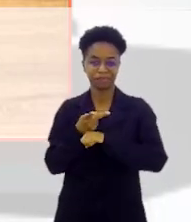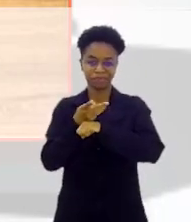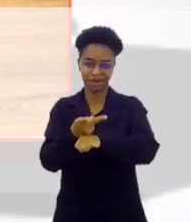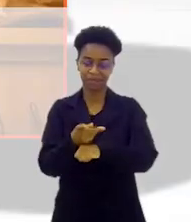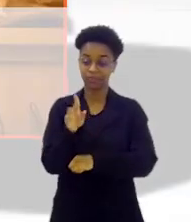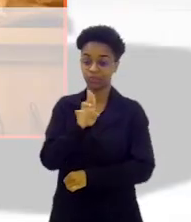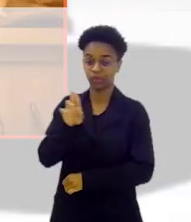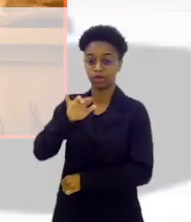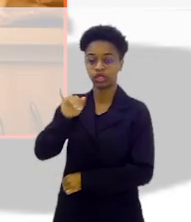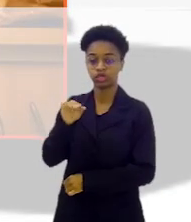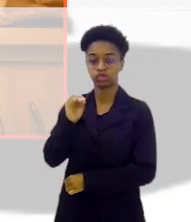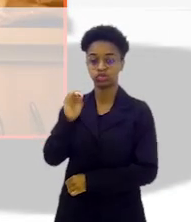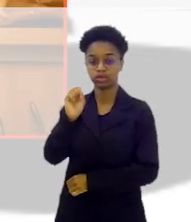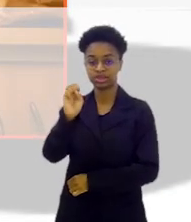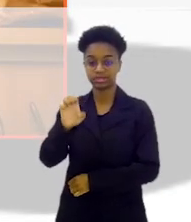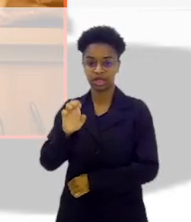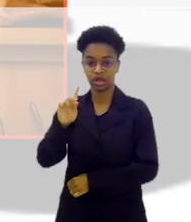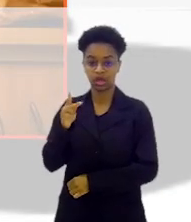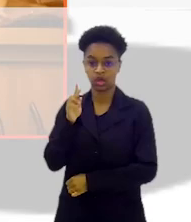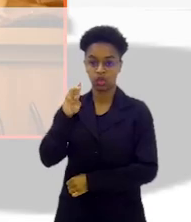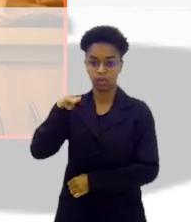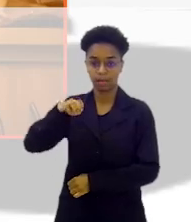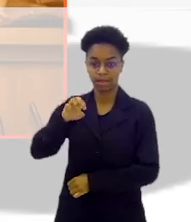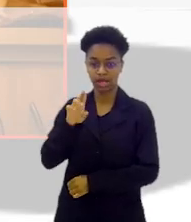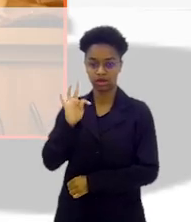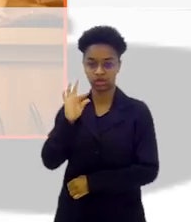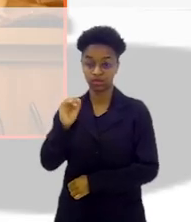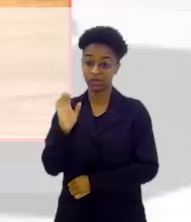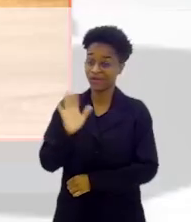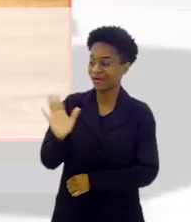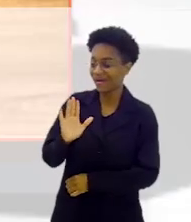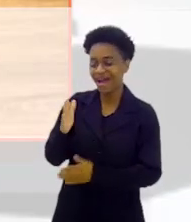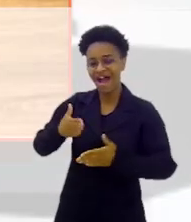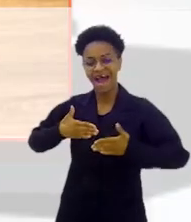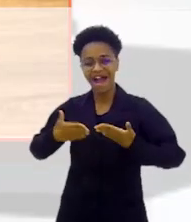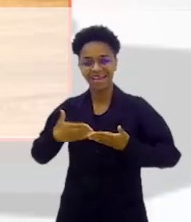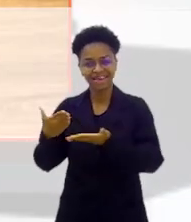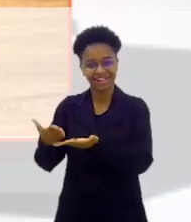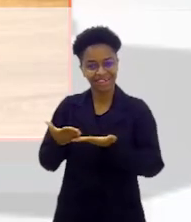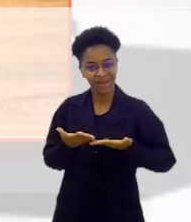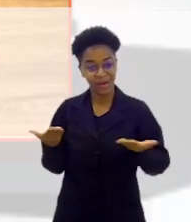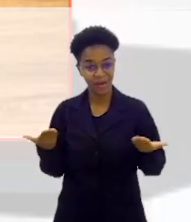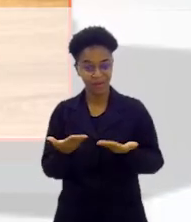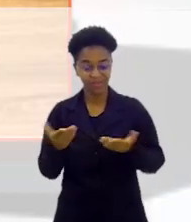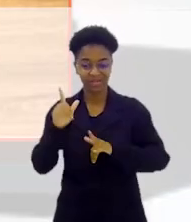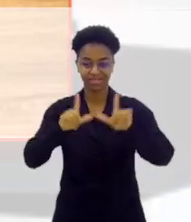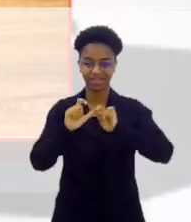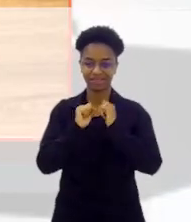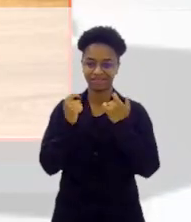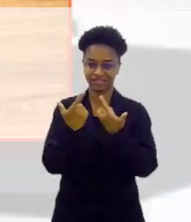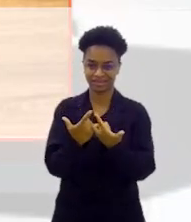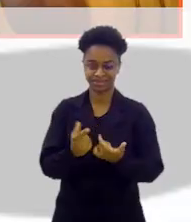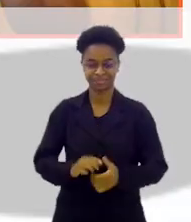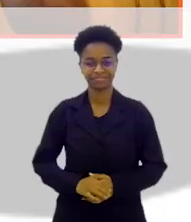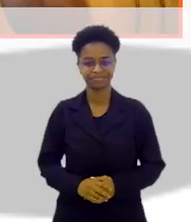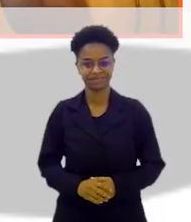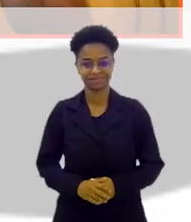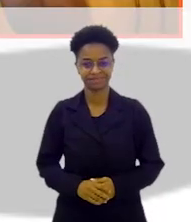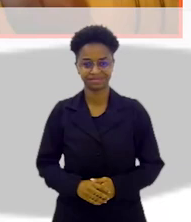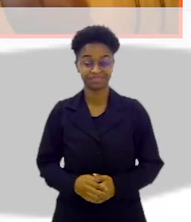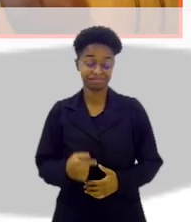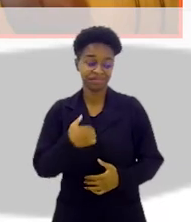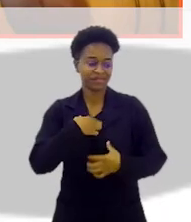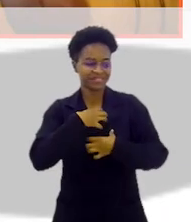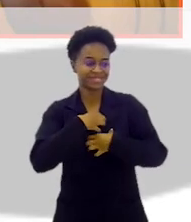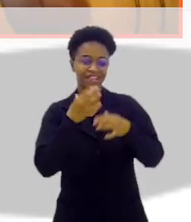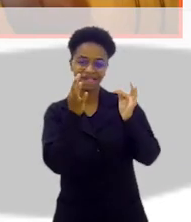Ele é José Humberto Henriques. Olá, José, que alegria te receber aqui nos nossos estúdios da TV Alerge.